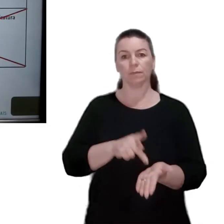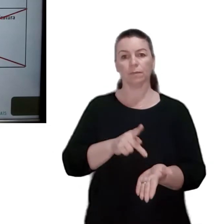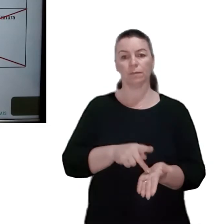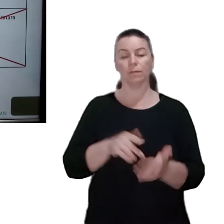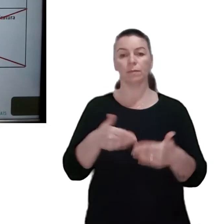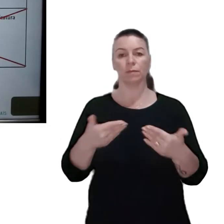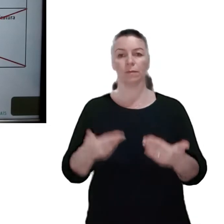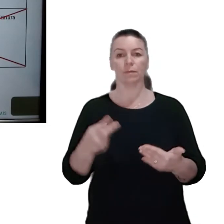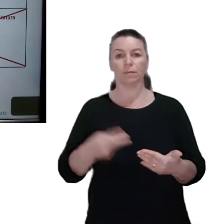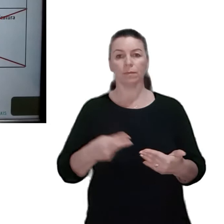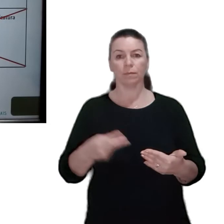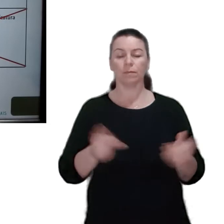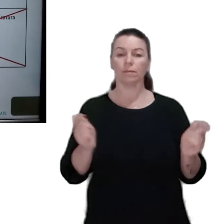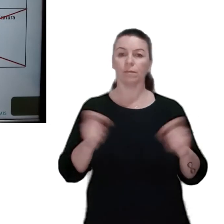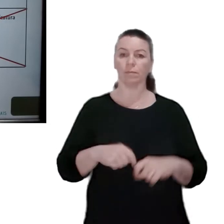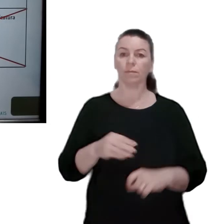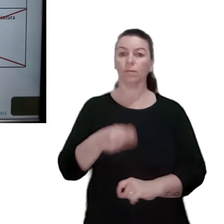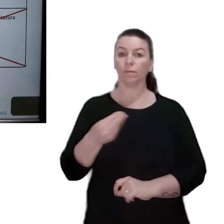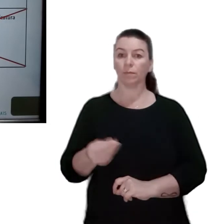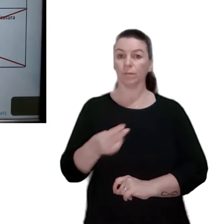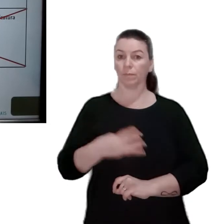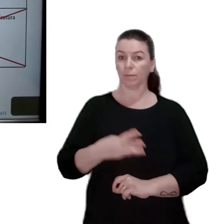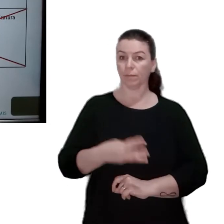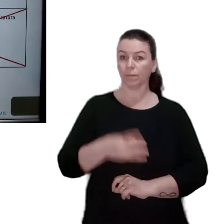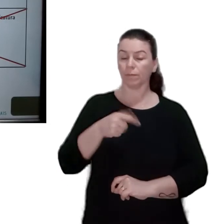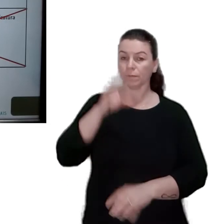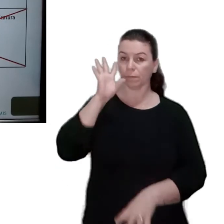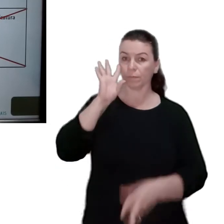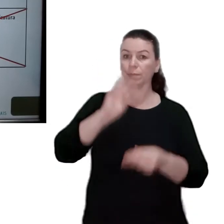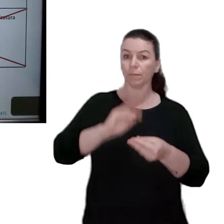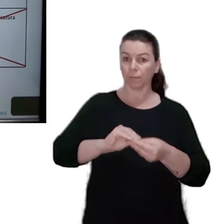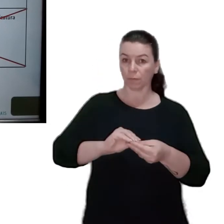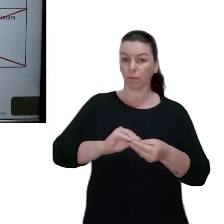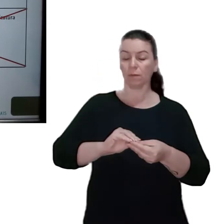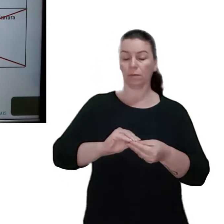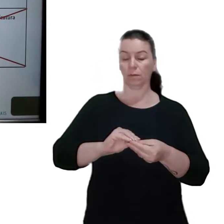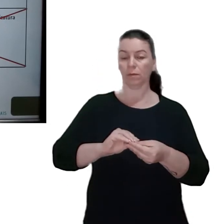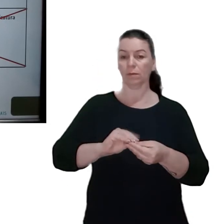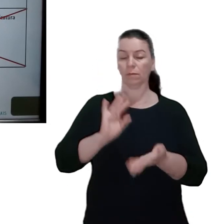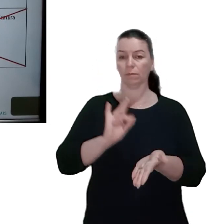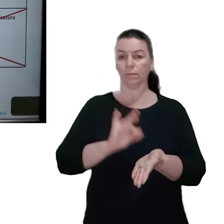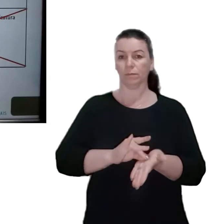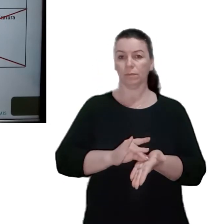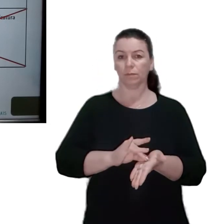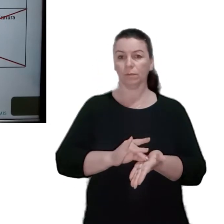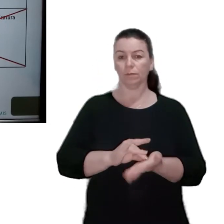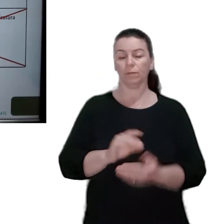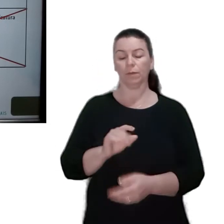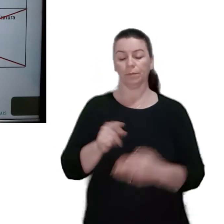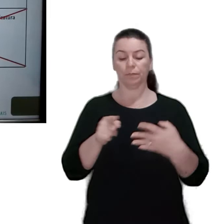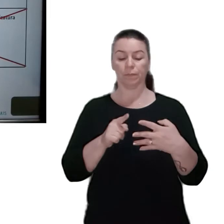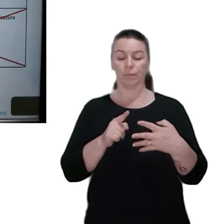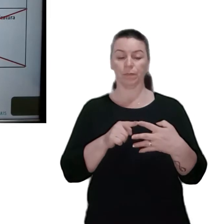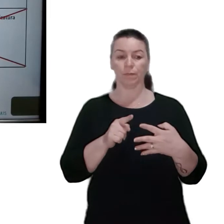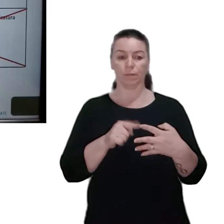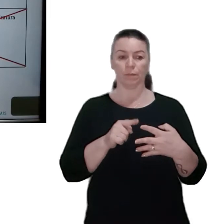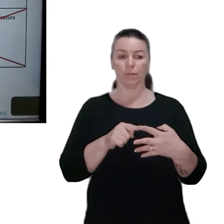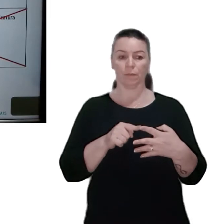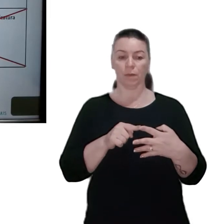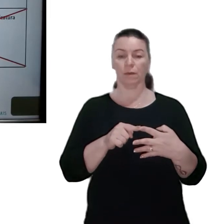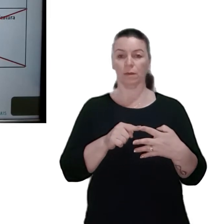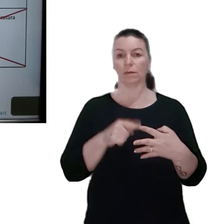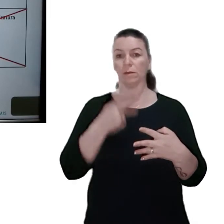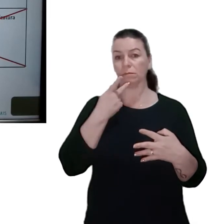segunda possibilidade quanto na terceira. Então essa é uma conclusão efetiva. Ana disse